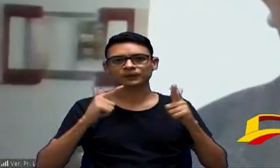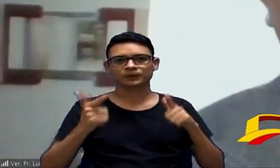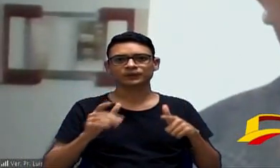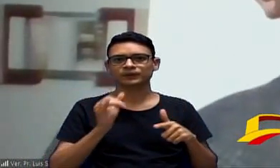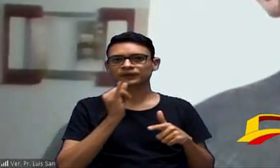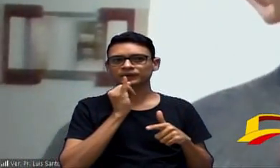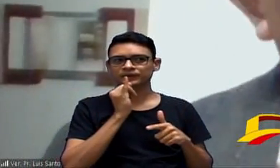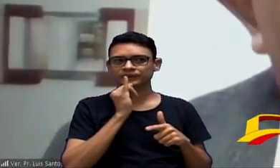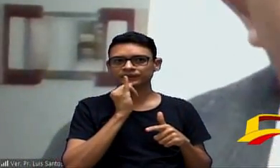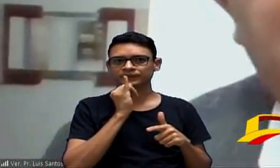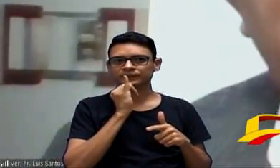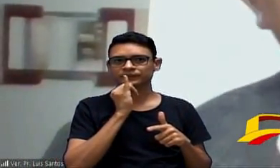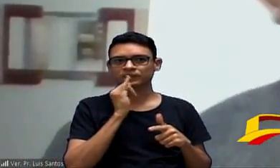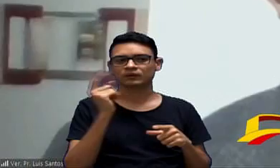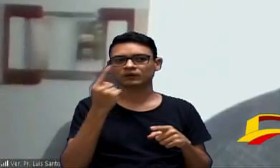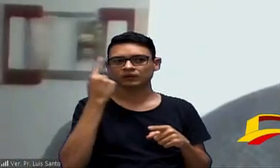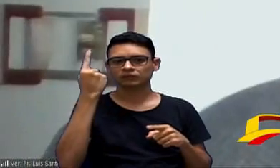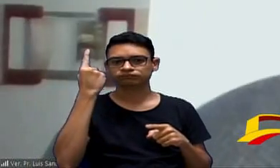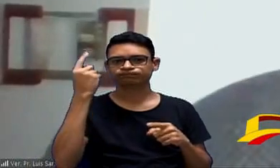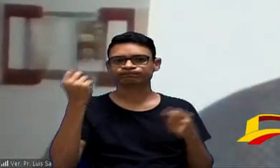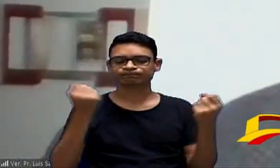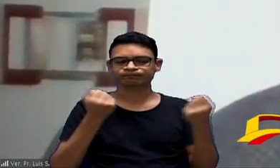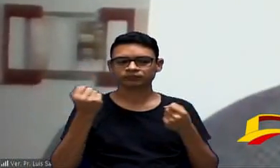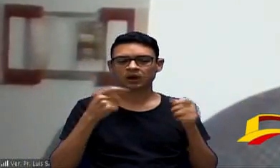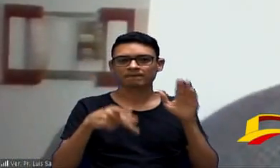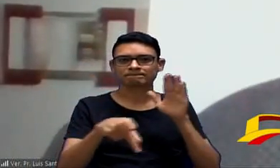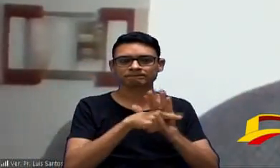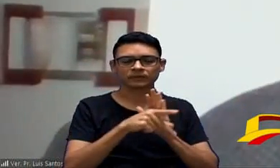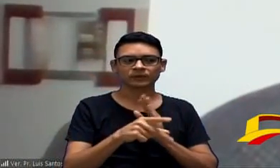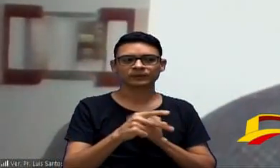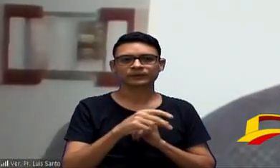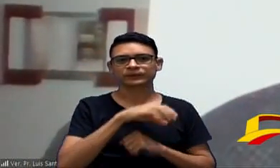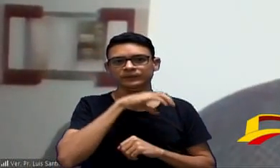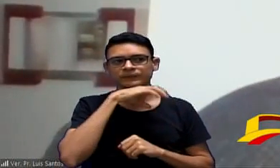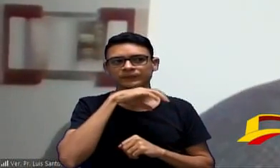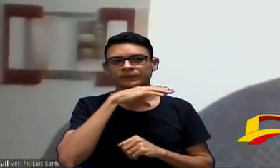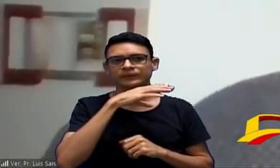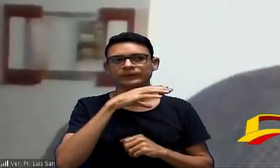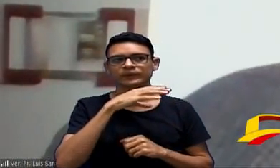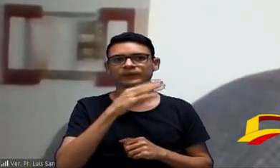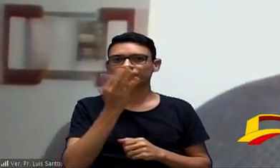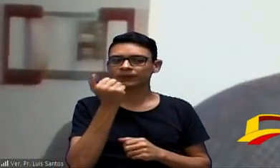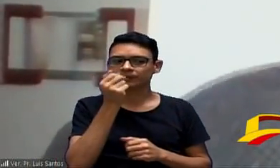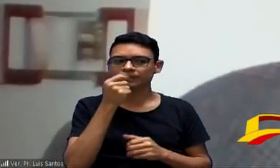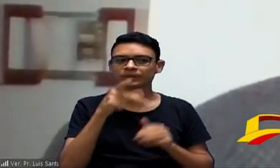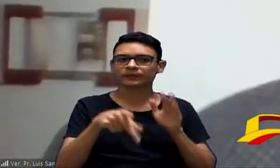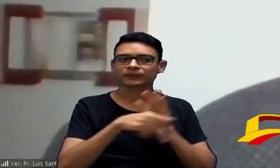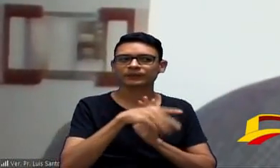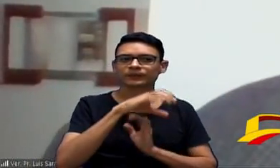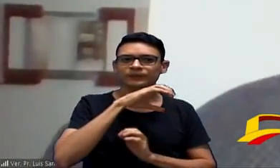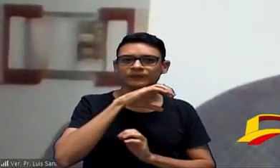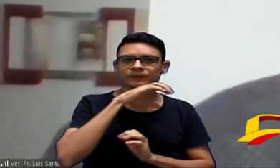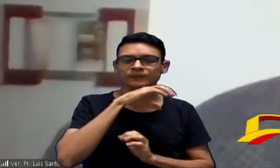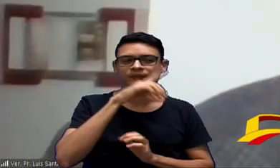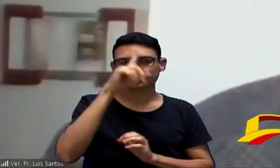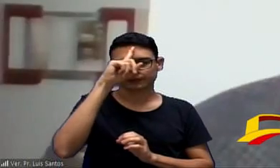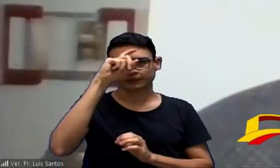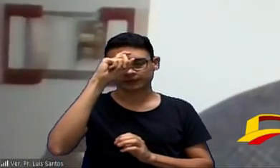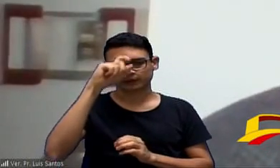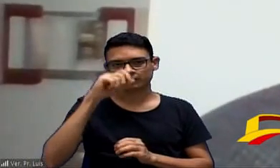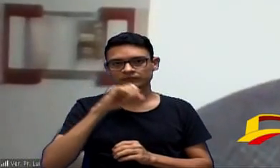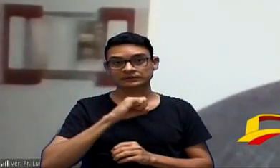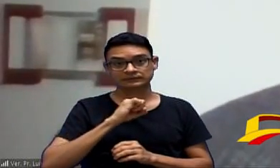resgatar animais, faz o hospital municipal. Agora, se os ativistas, se os cuidadores não quiserem utilizar